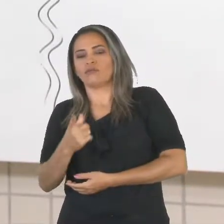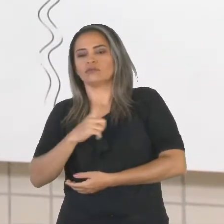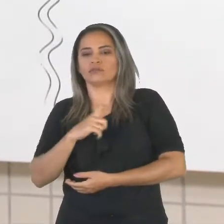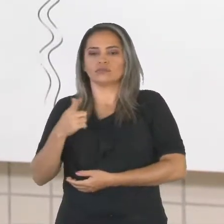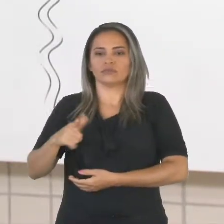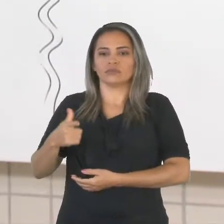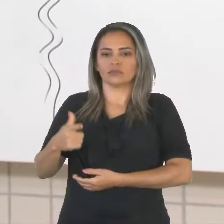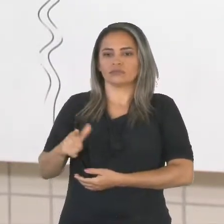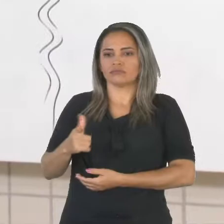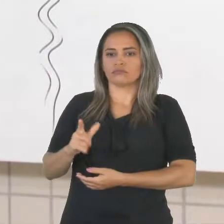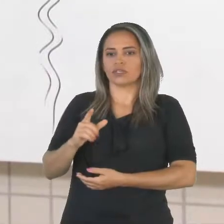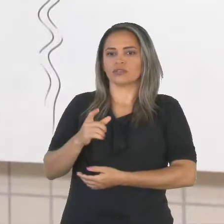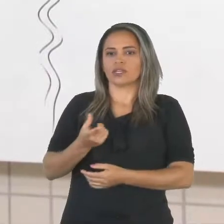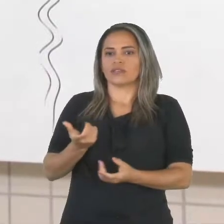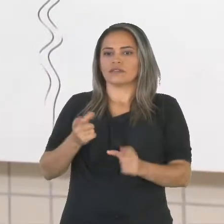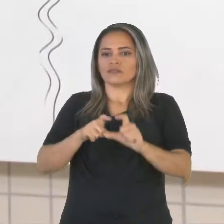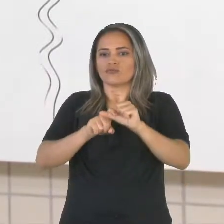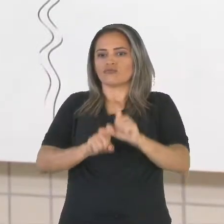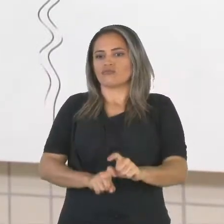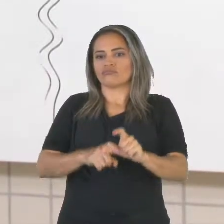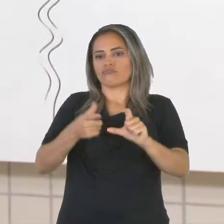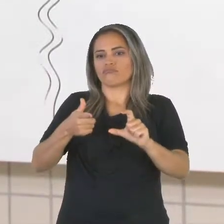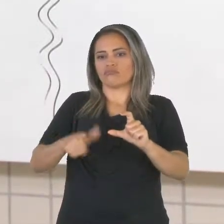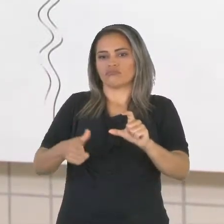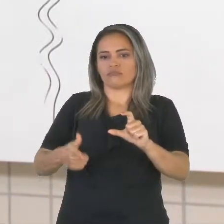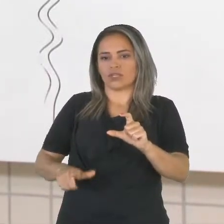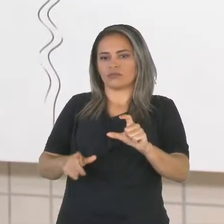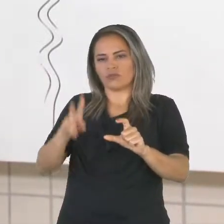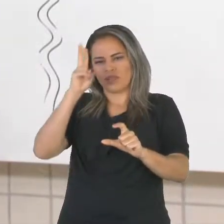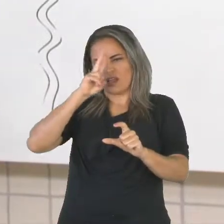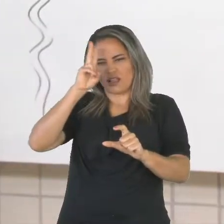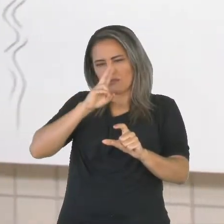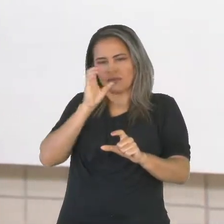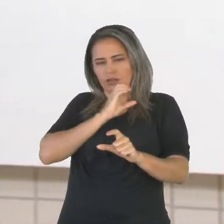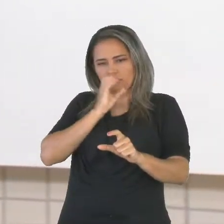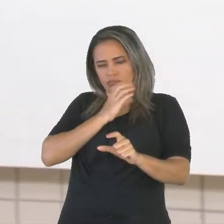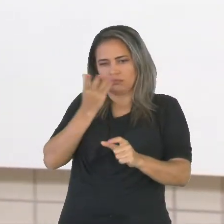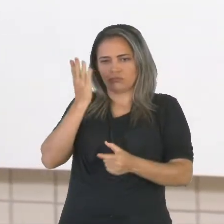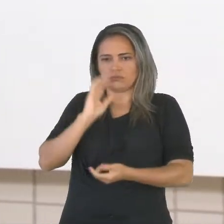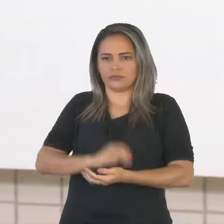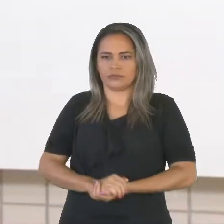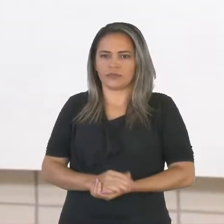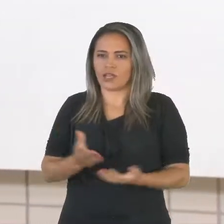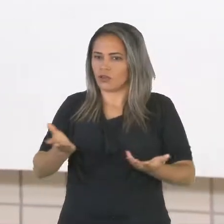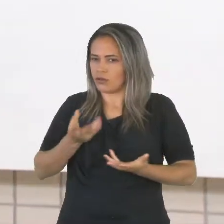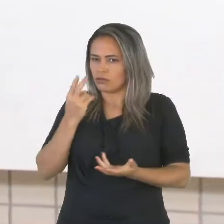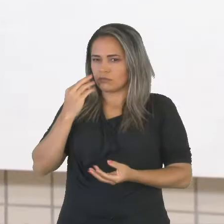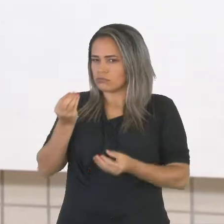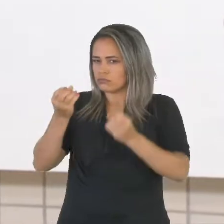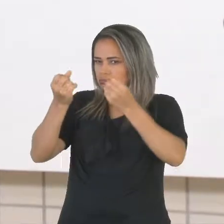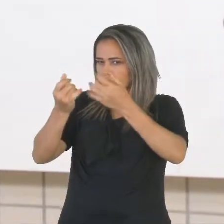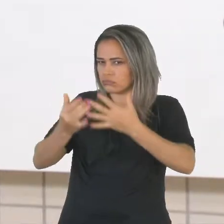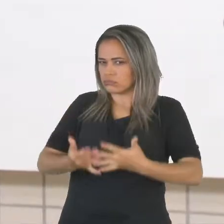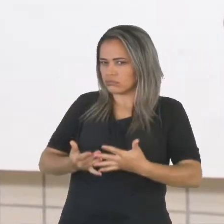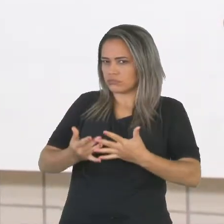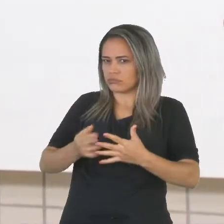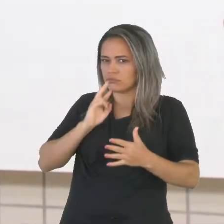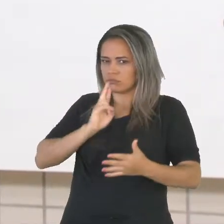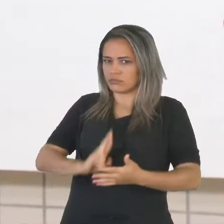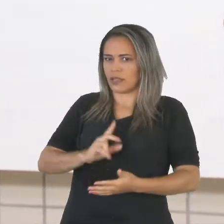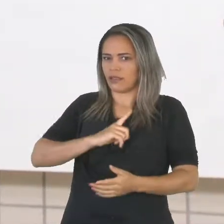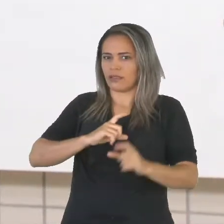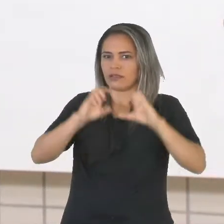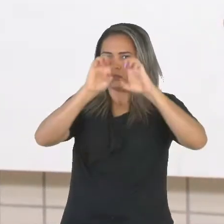tivermos o termo independente. Então, só anotadinho aqui para vocês se lembrarem rapidamente. Vamos pensar na aplicação. Nós temos a seguinte